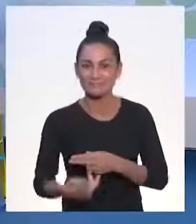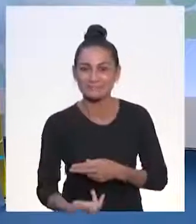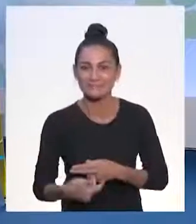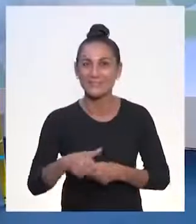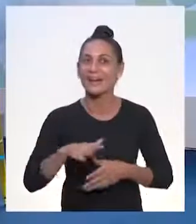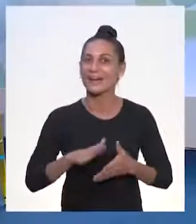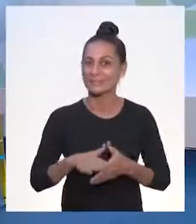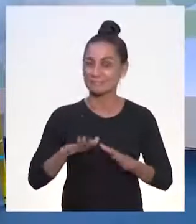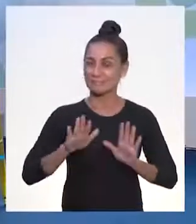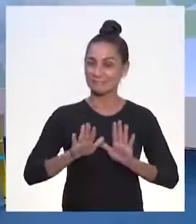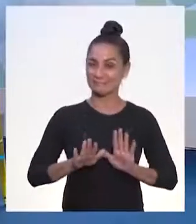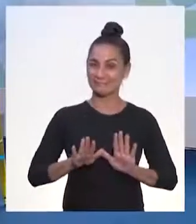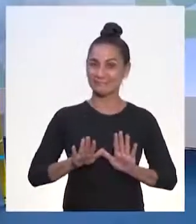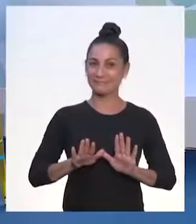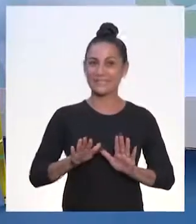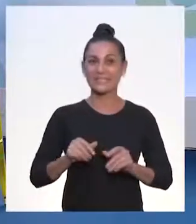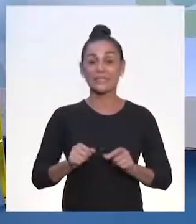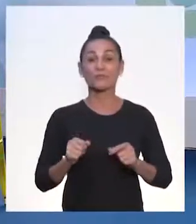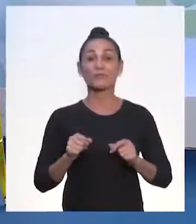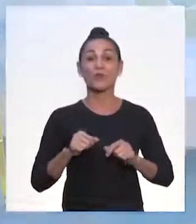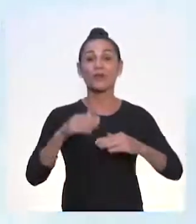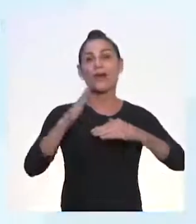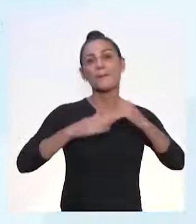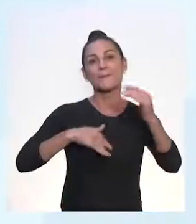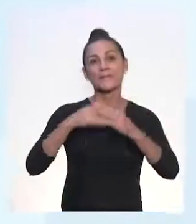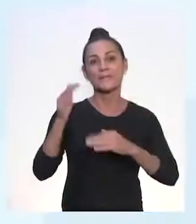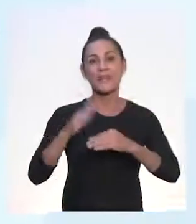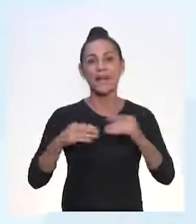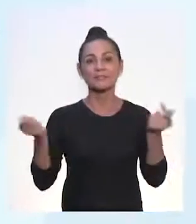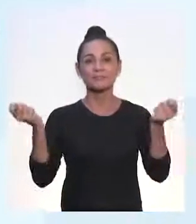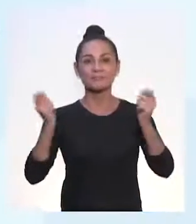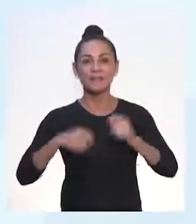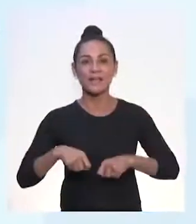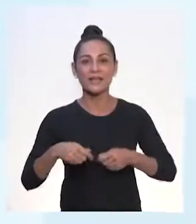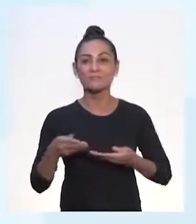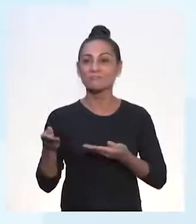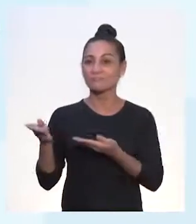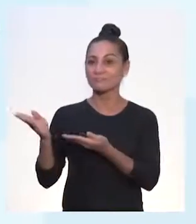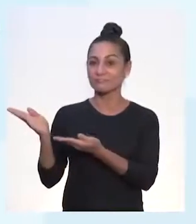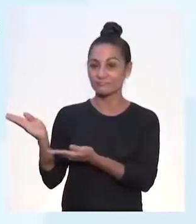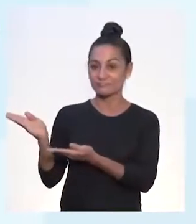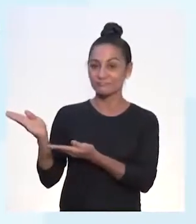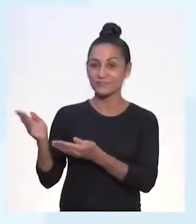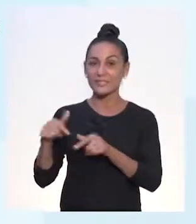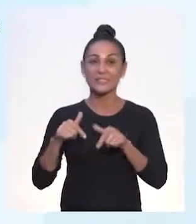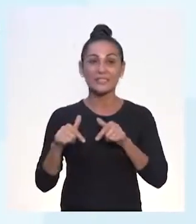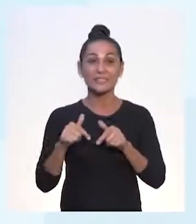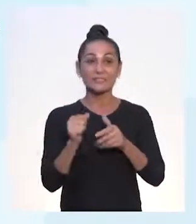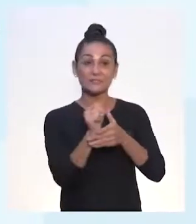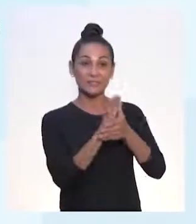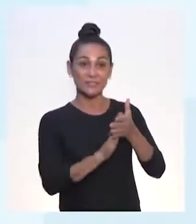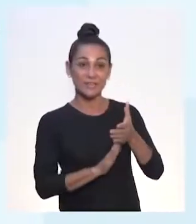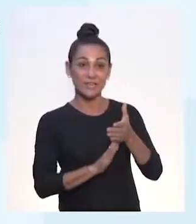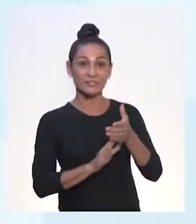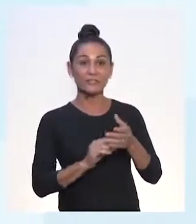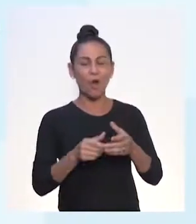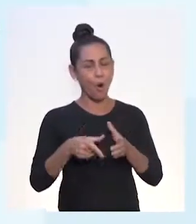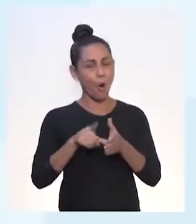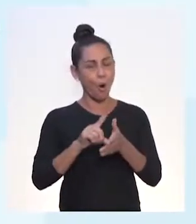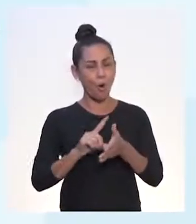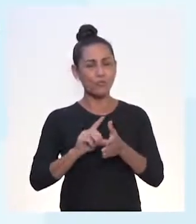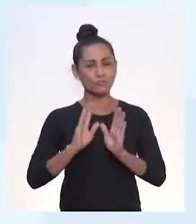vamos colocar a habilidade para eles, diretor. Então, a habilidade que nós vamos trabalhar, vamos continuar, que falamos ontem,